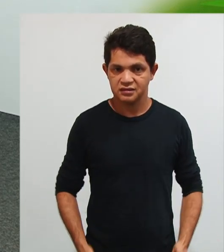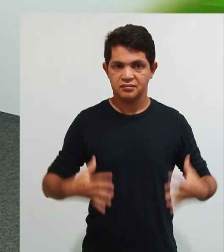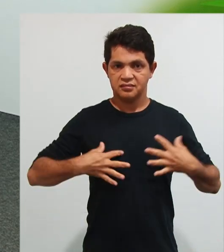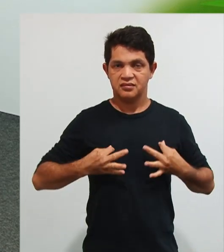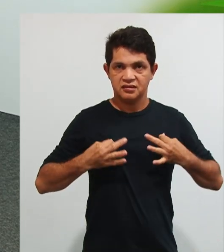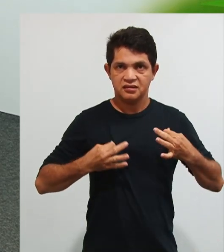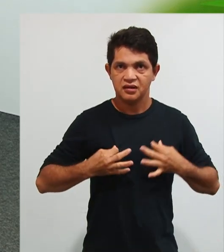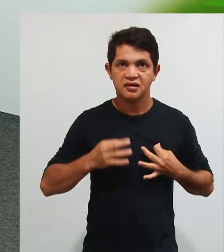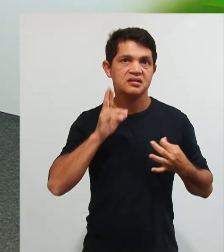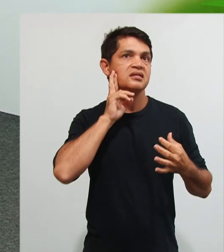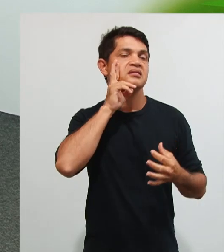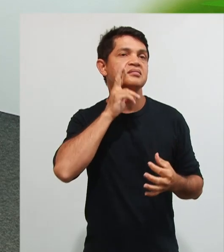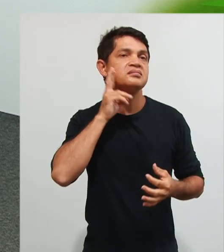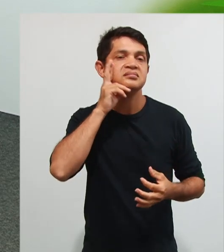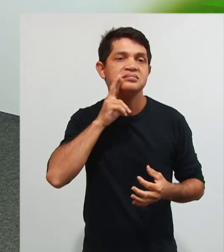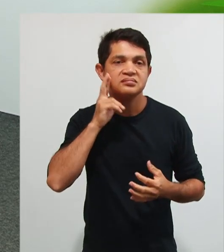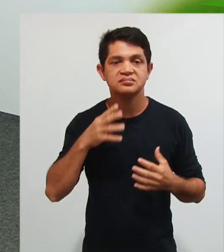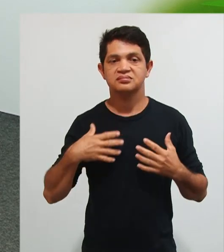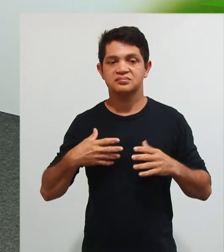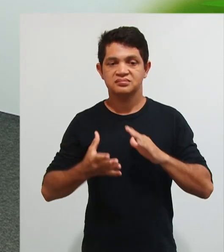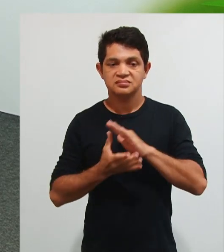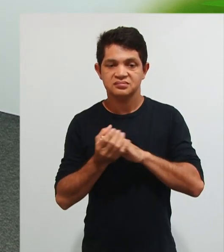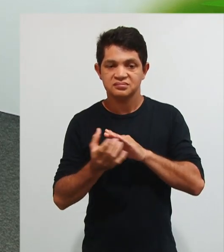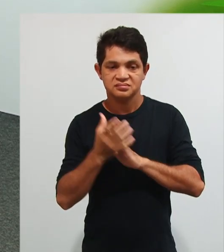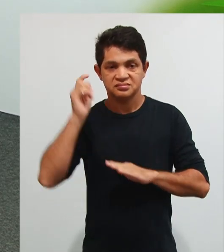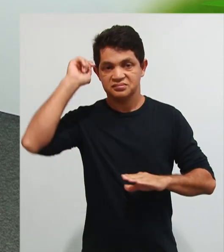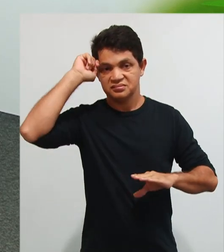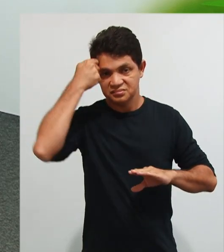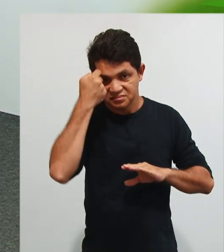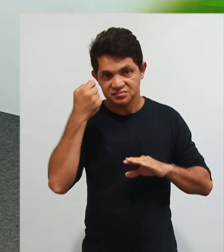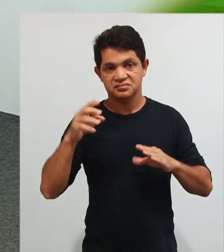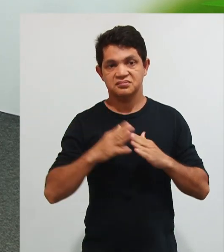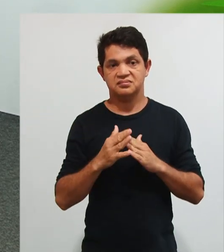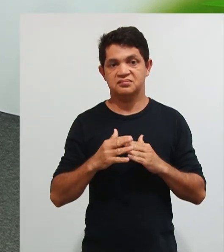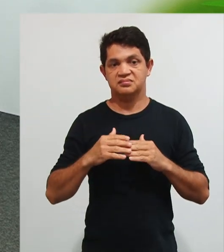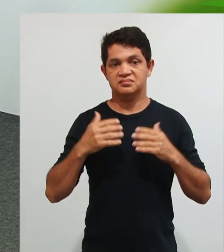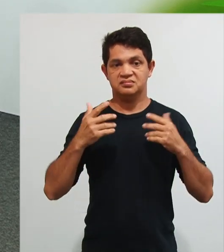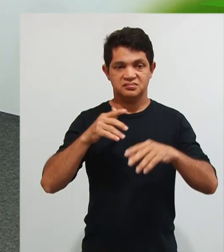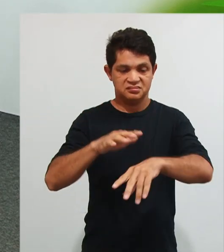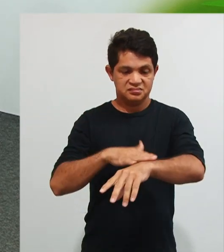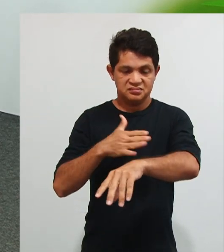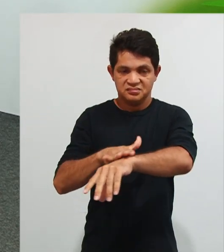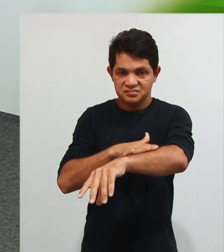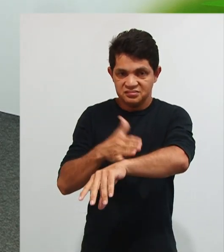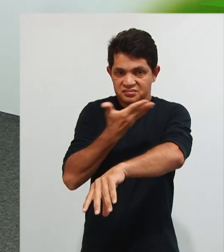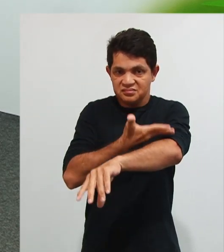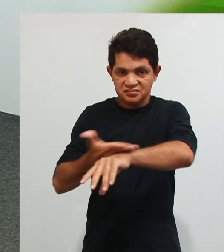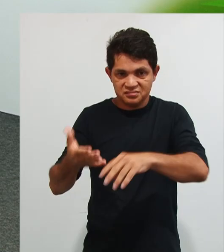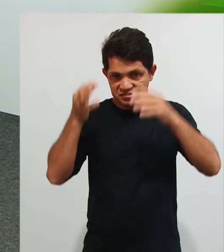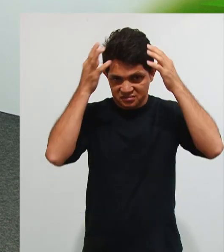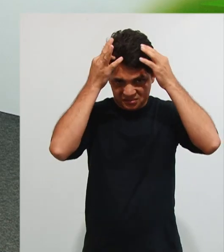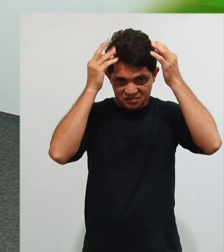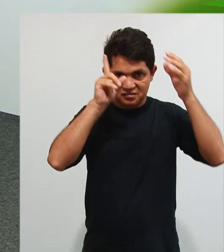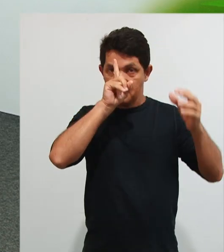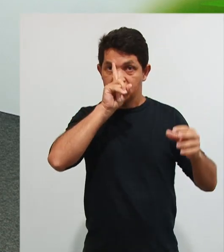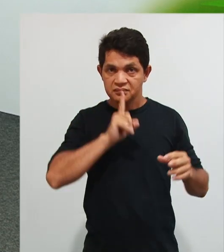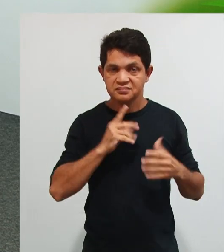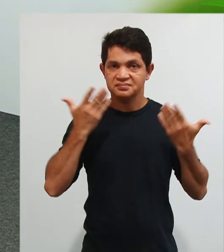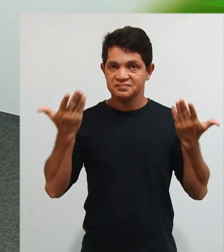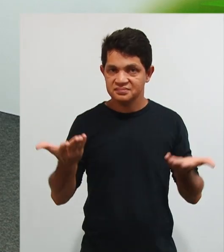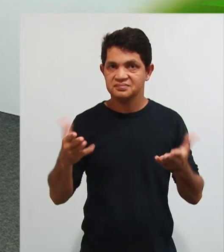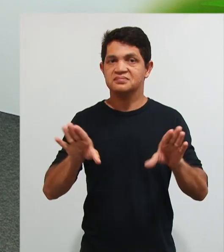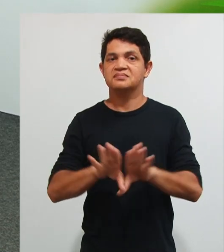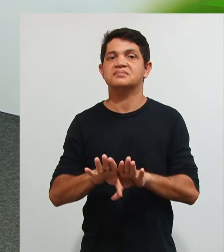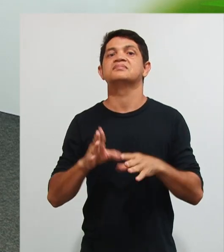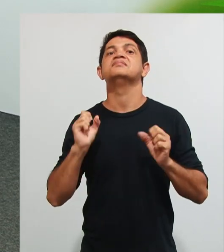blusa cor-de-rosa e sapatos pretos. Meu tom de pele é branca e meu cabelo é louro.